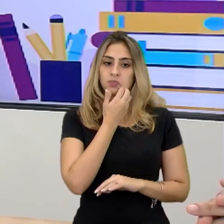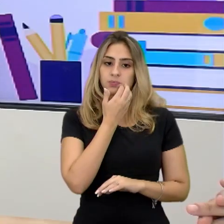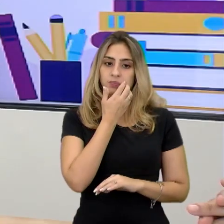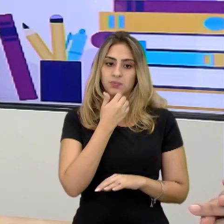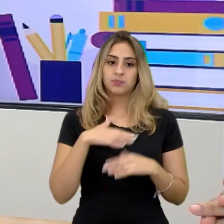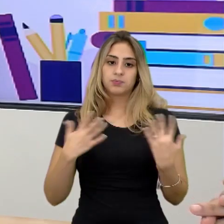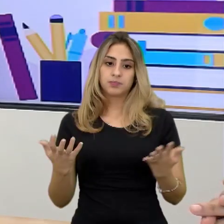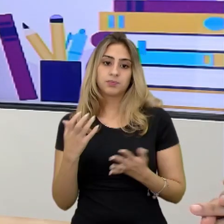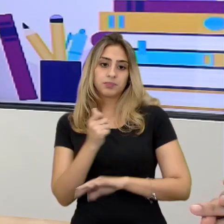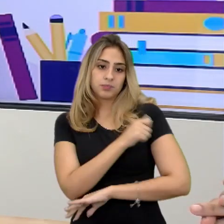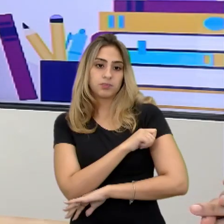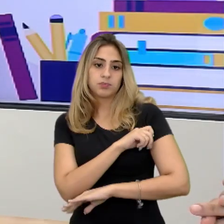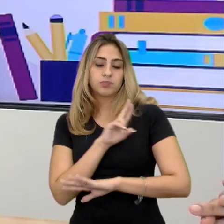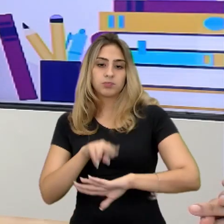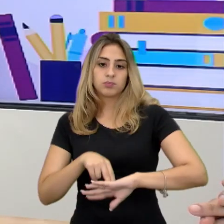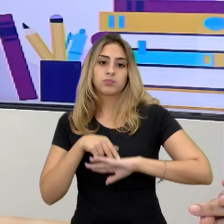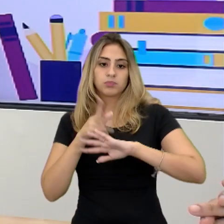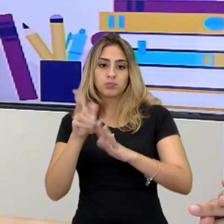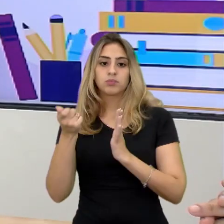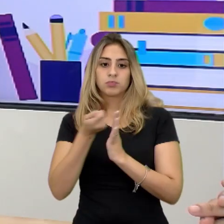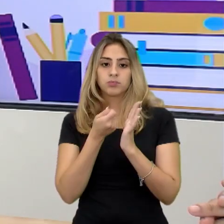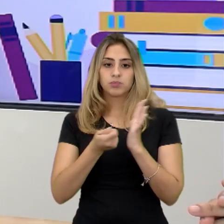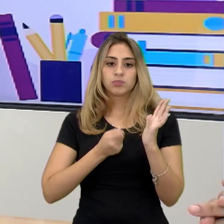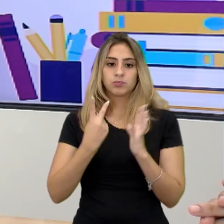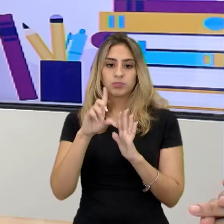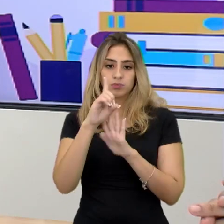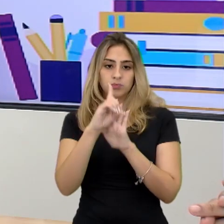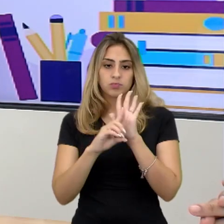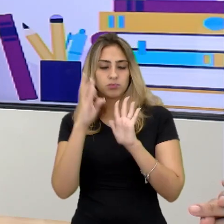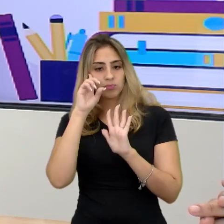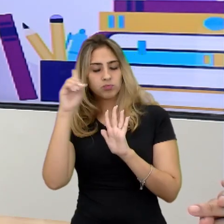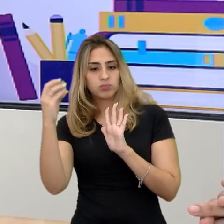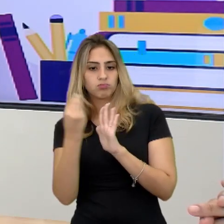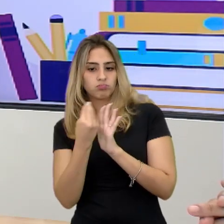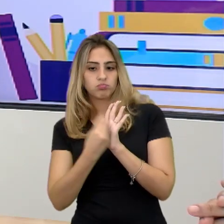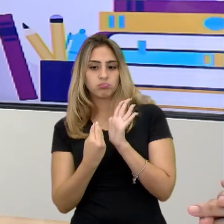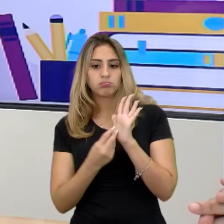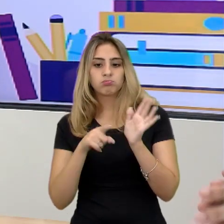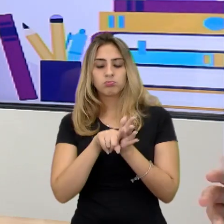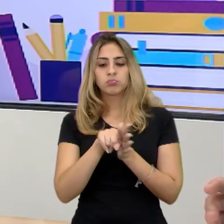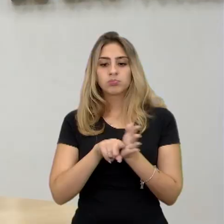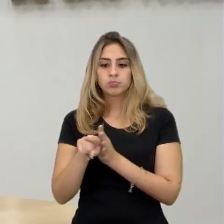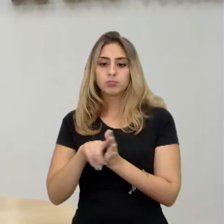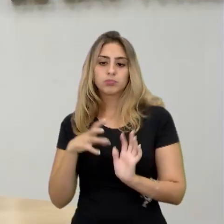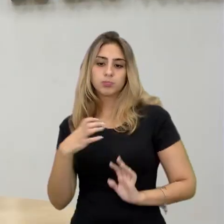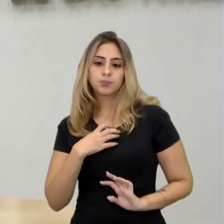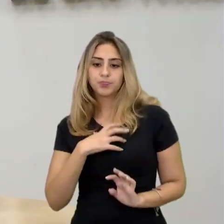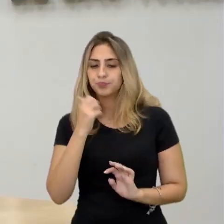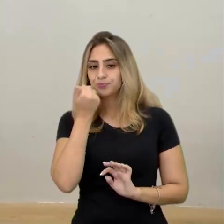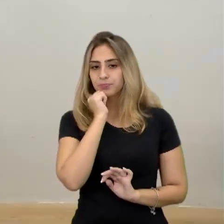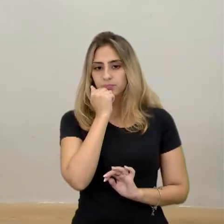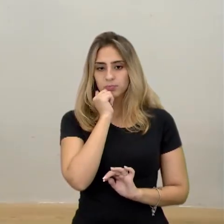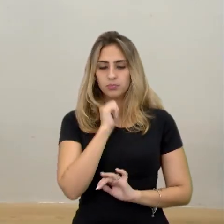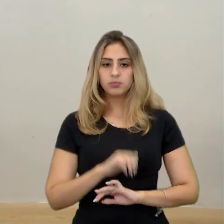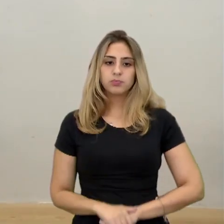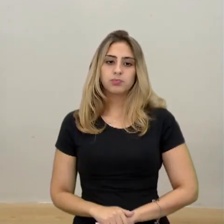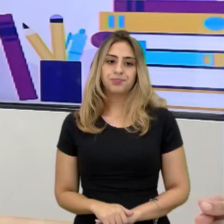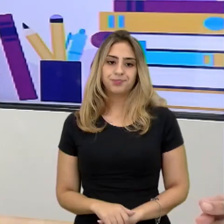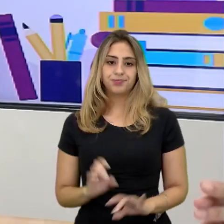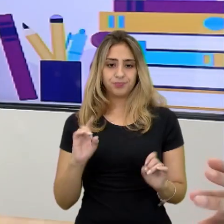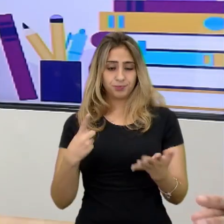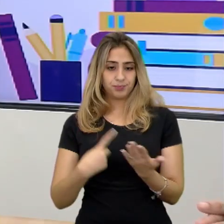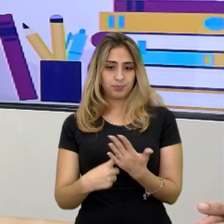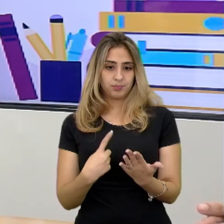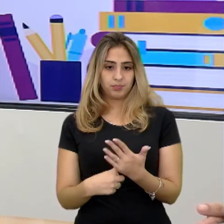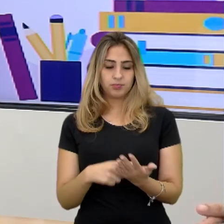estudantes, protagonistas, já anotem aí no seu diário de bordo. Pesquisem o método científico. O método científico.